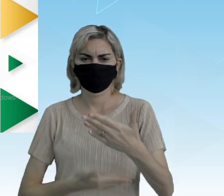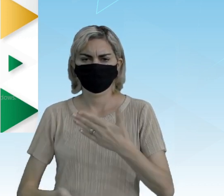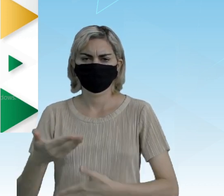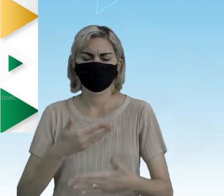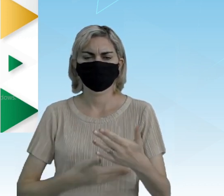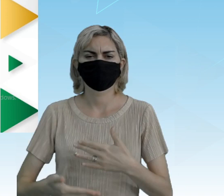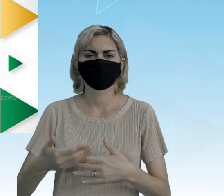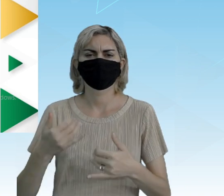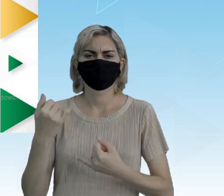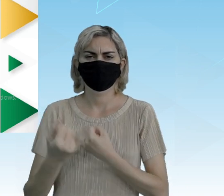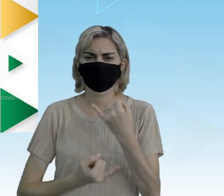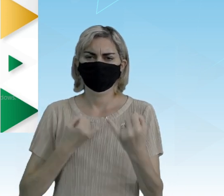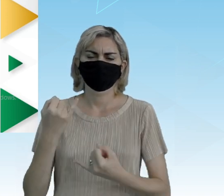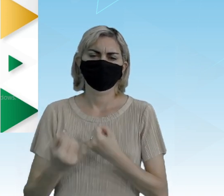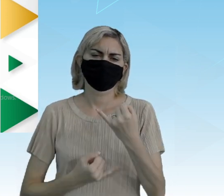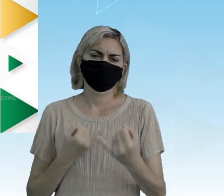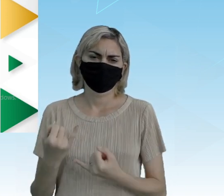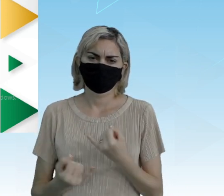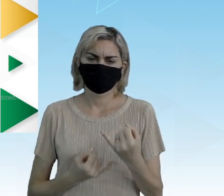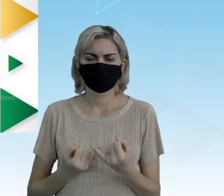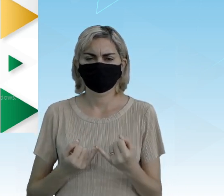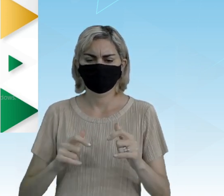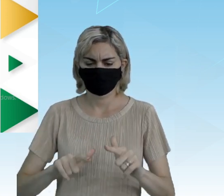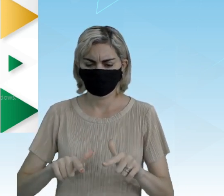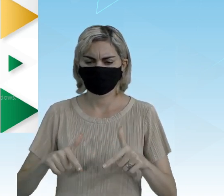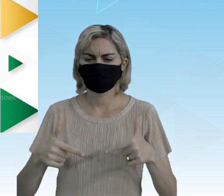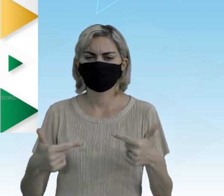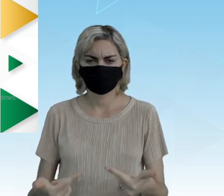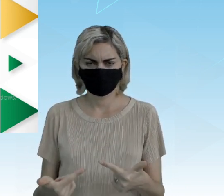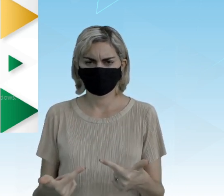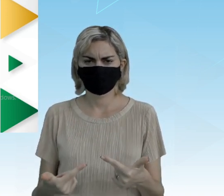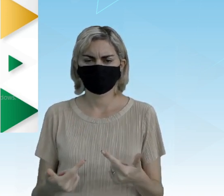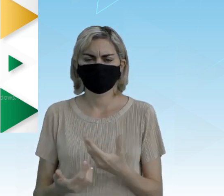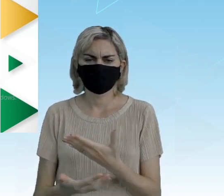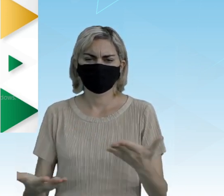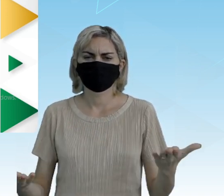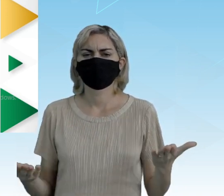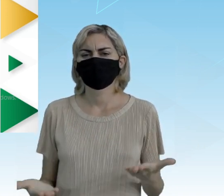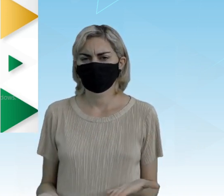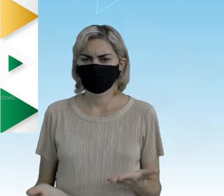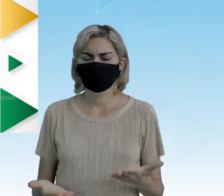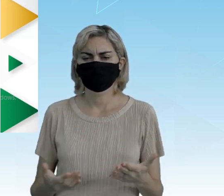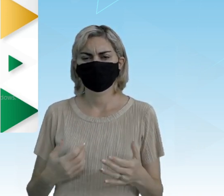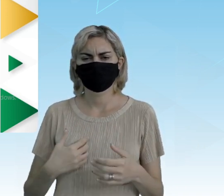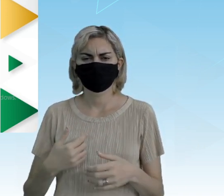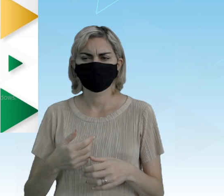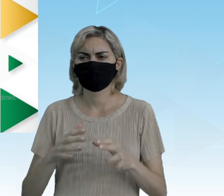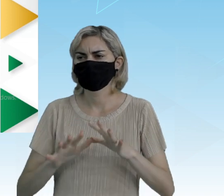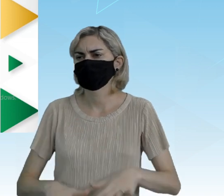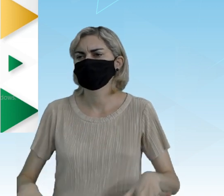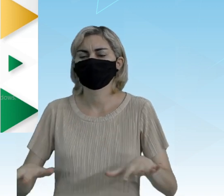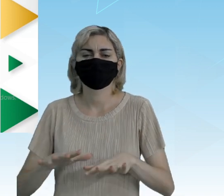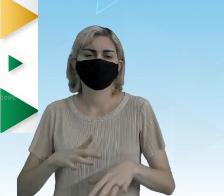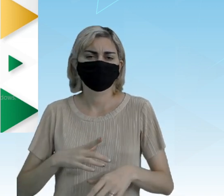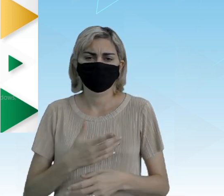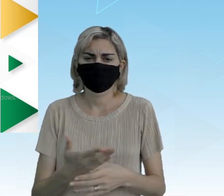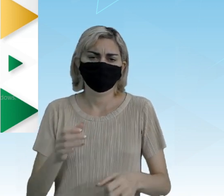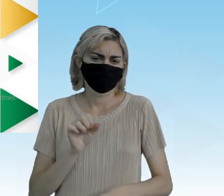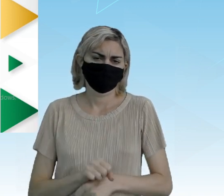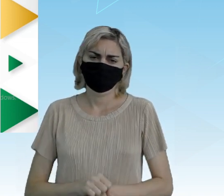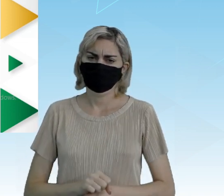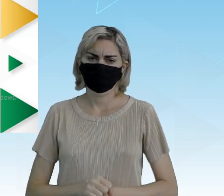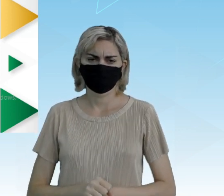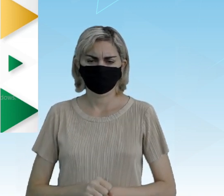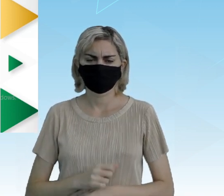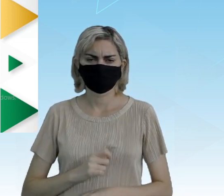a troca da brincadeira, da ação, pela estácia, né? Para você ficar